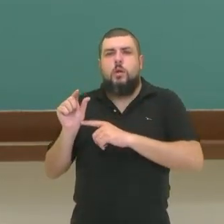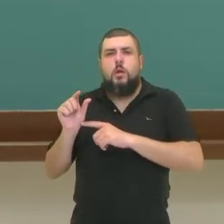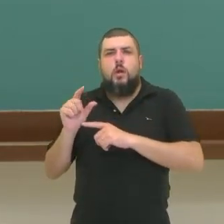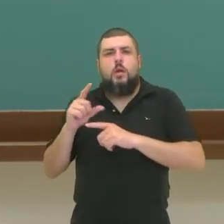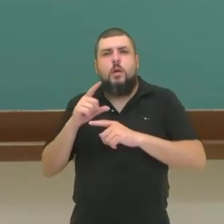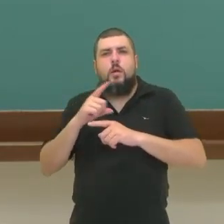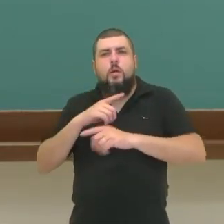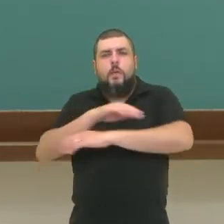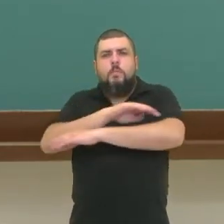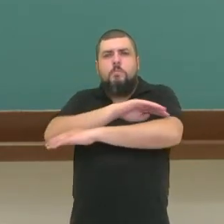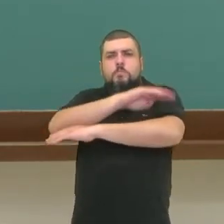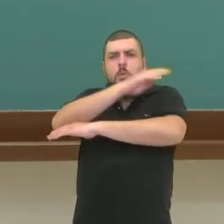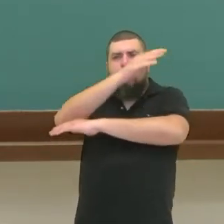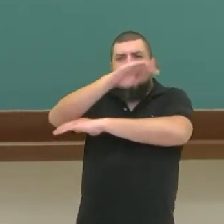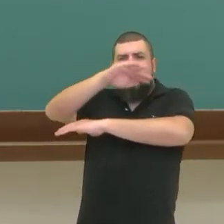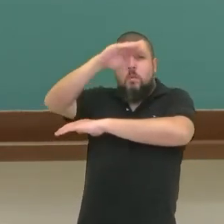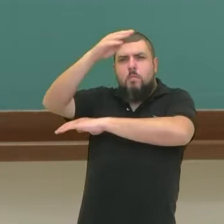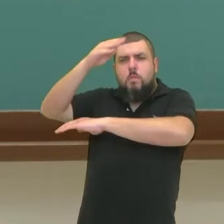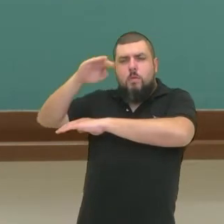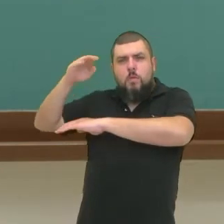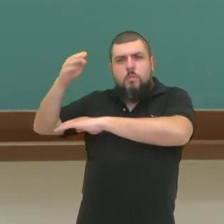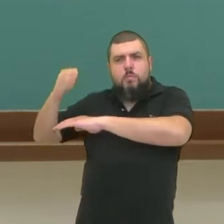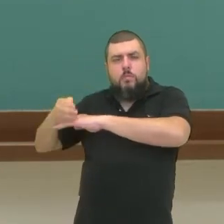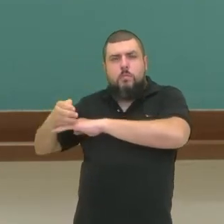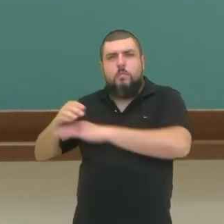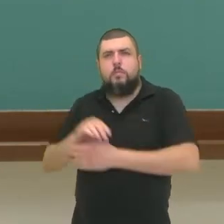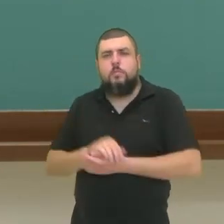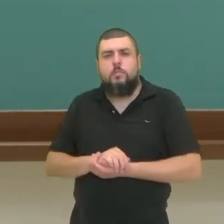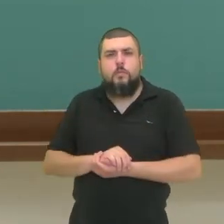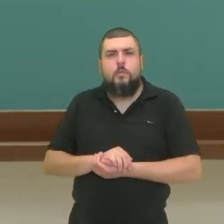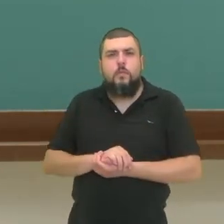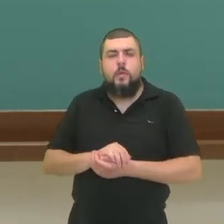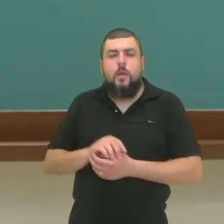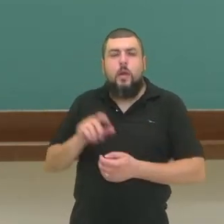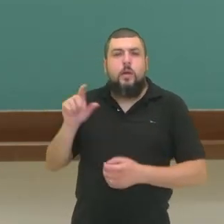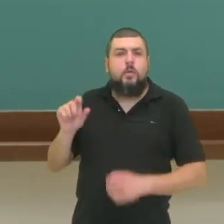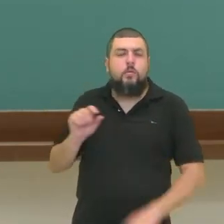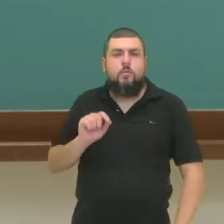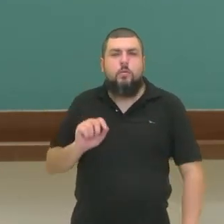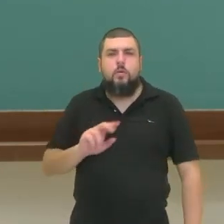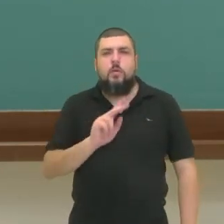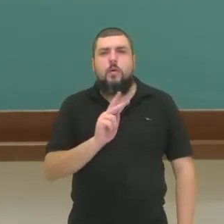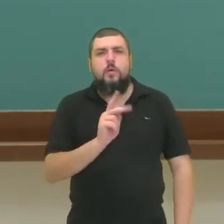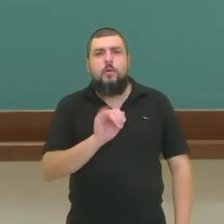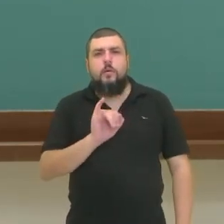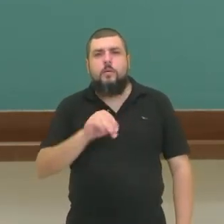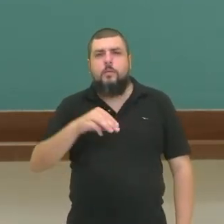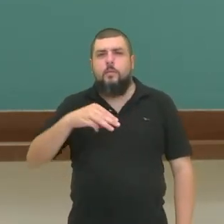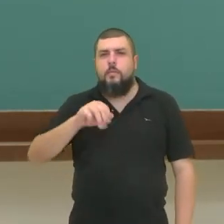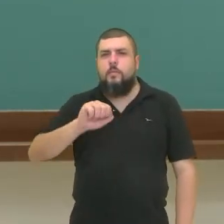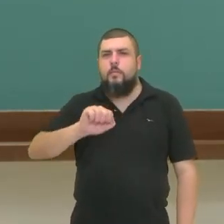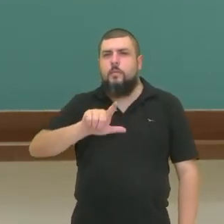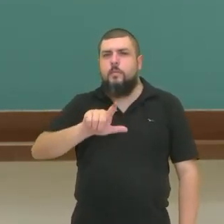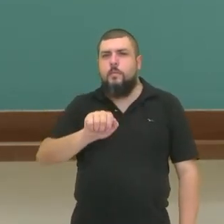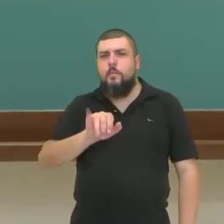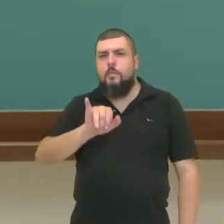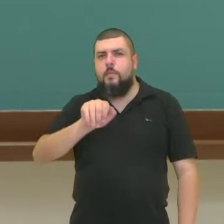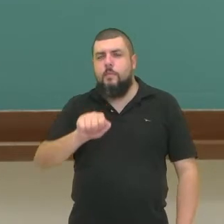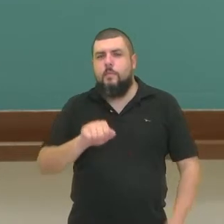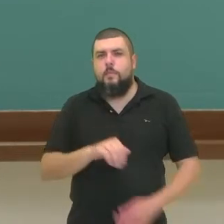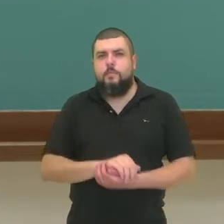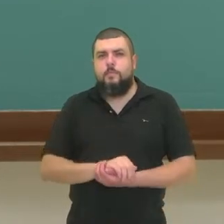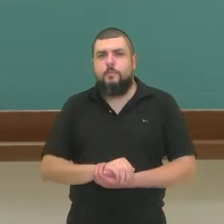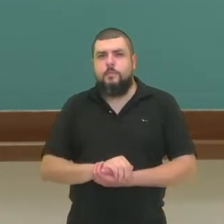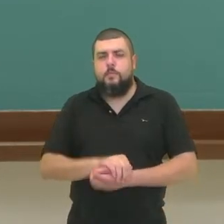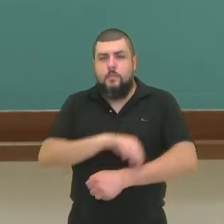montanhas. Nós temos ali o teto do mundo, ou a cordilheira do Himalaia. Essa